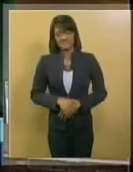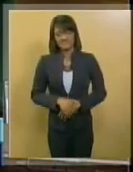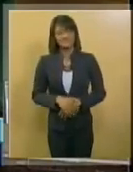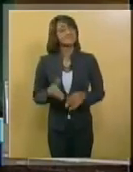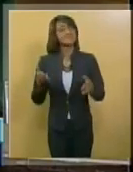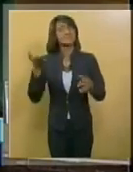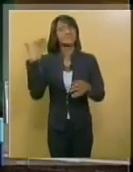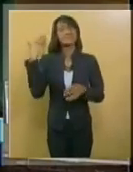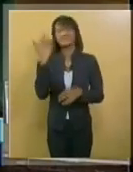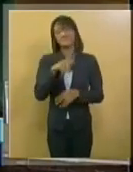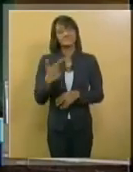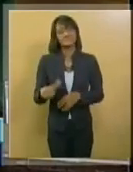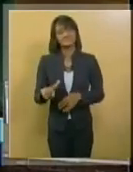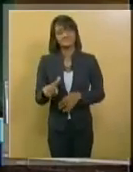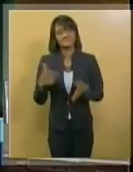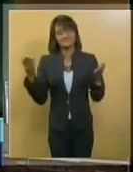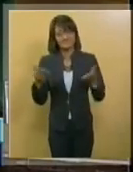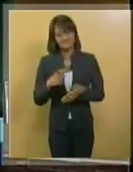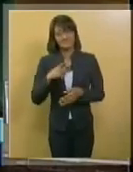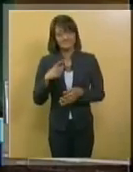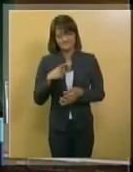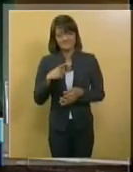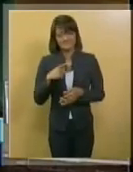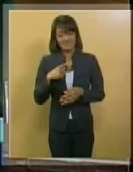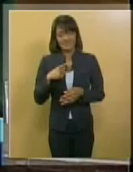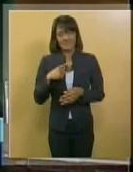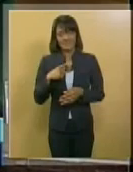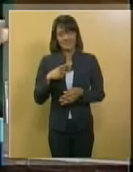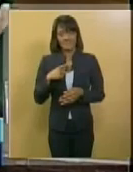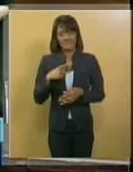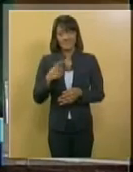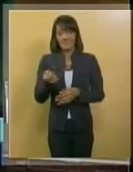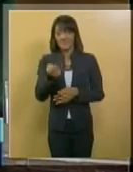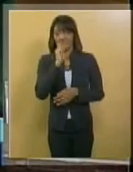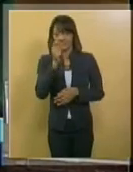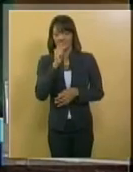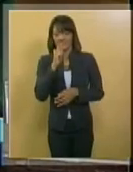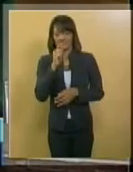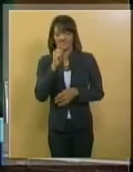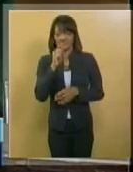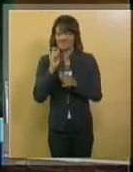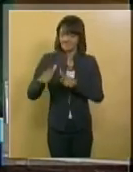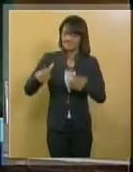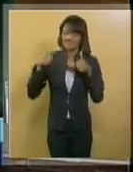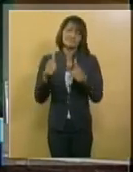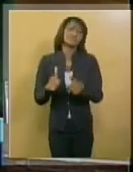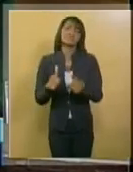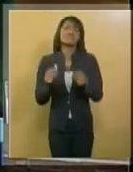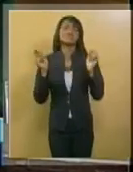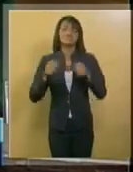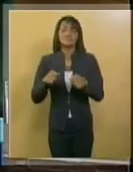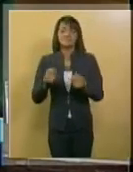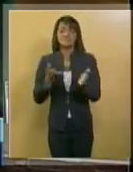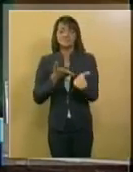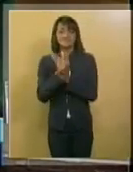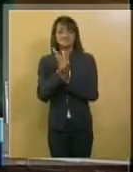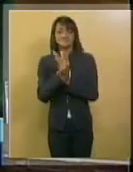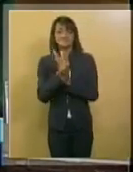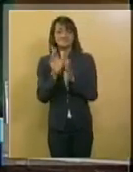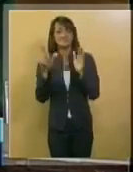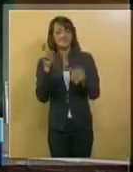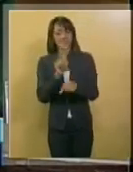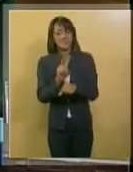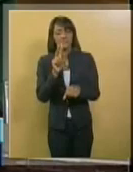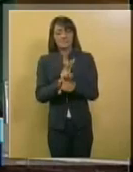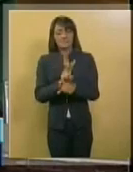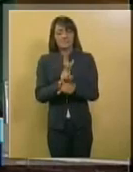época não existia, hoje o Milteforan é uma droga que nós lutamos muito, eu participei, para que seja aprovado em tratamento da leishmania de